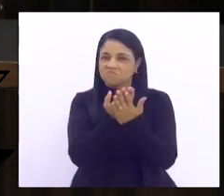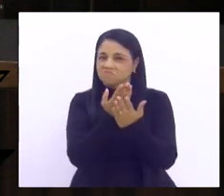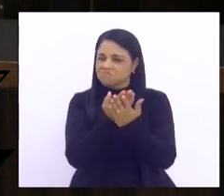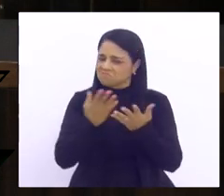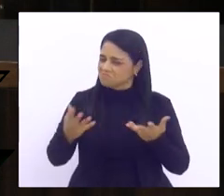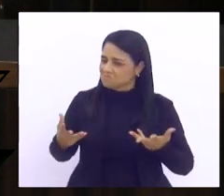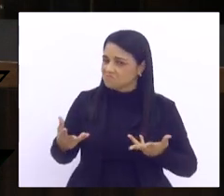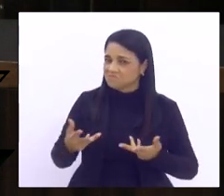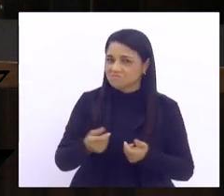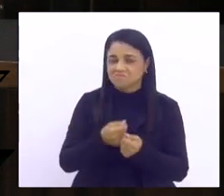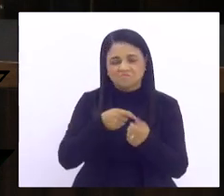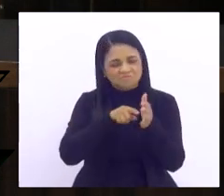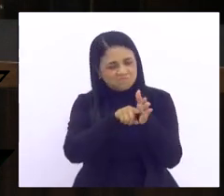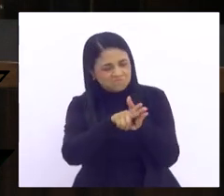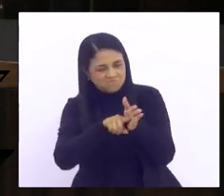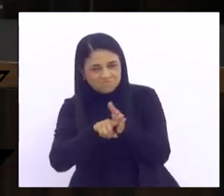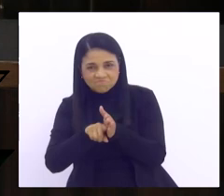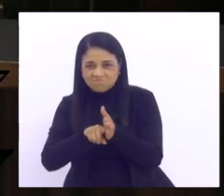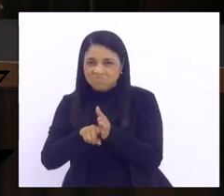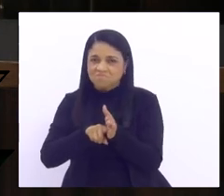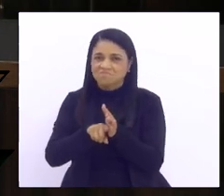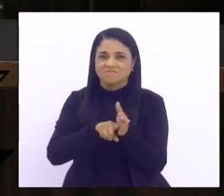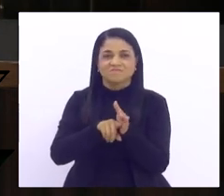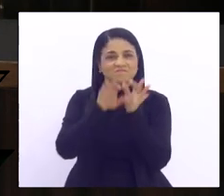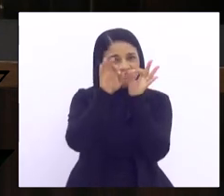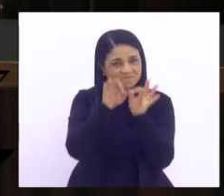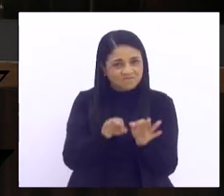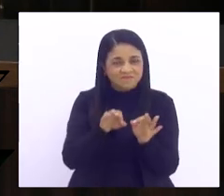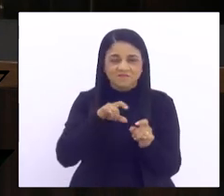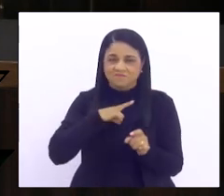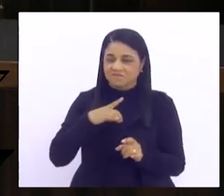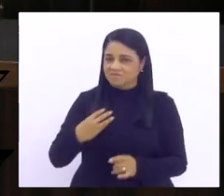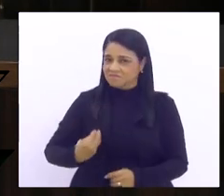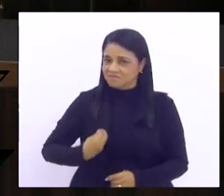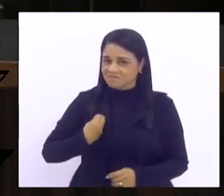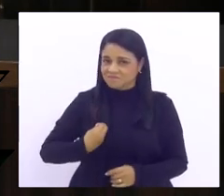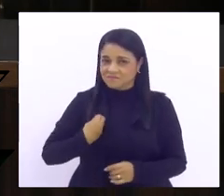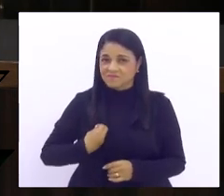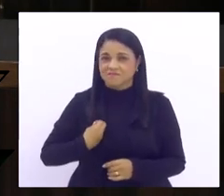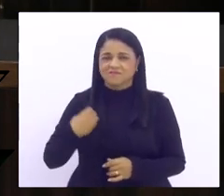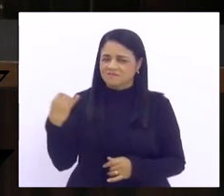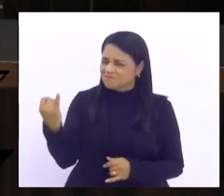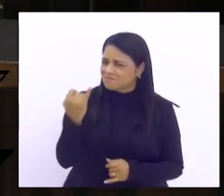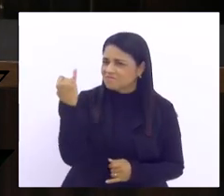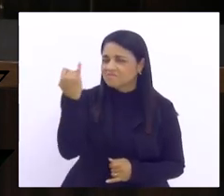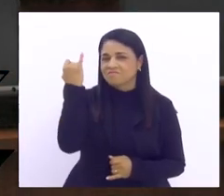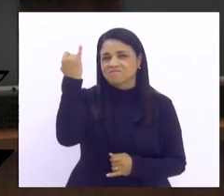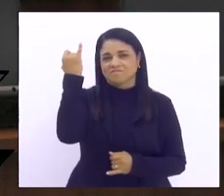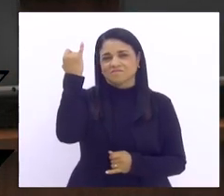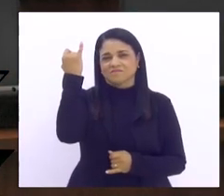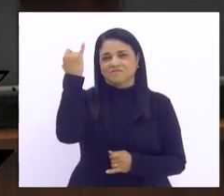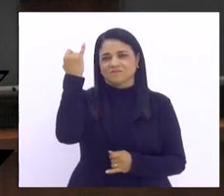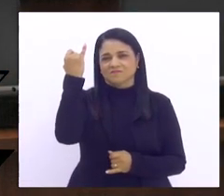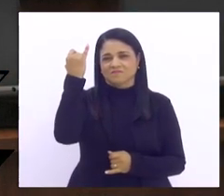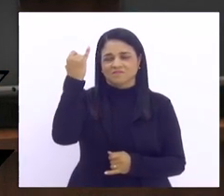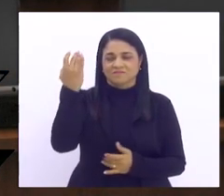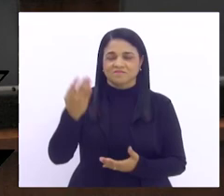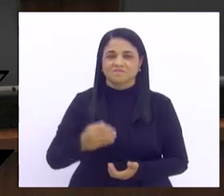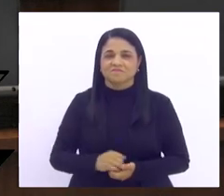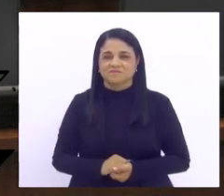belíssimo, um grande pesquisador, e eu tenho certeza que a sua presença aqui será muito importante para nós, será